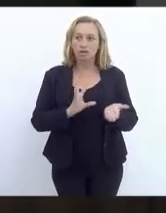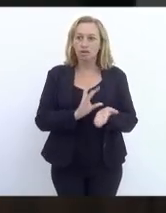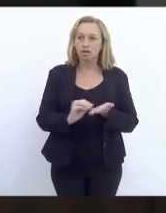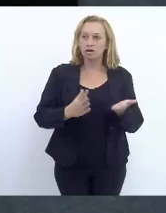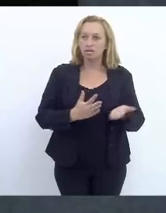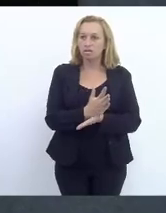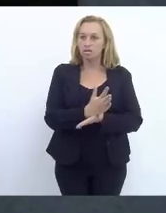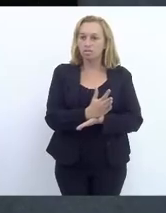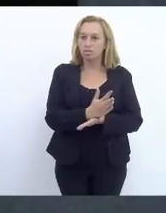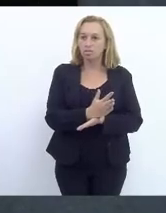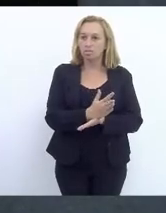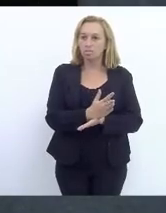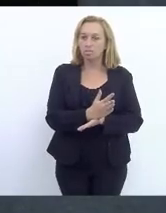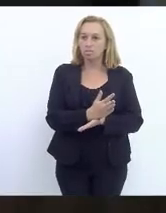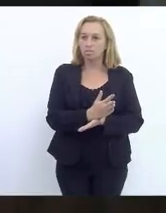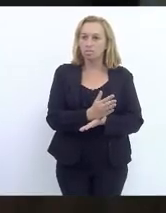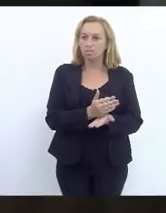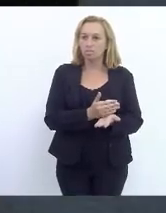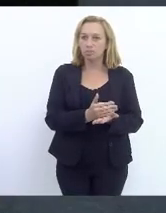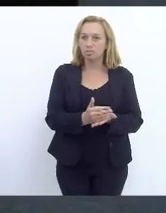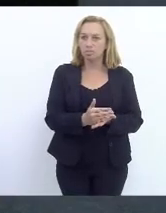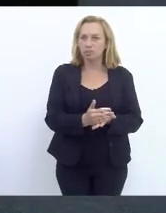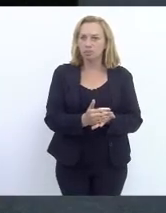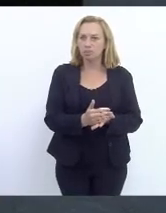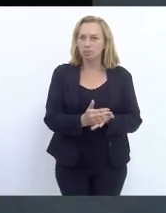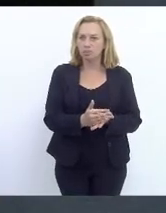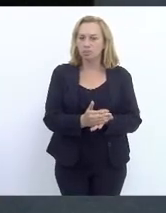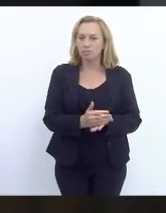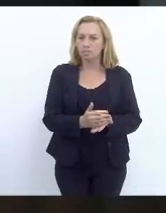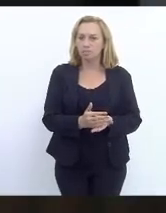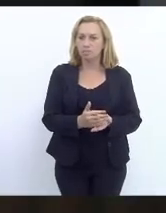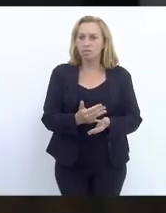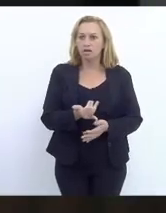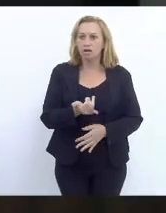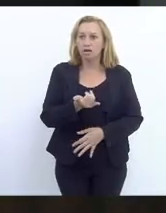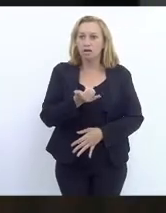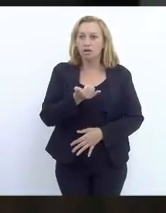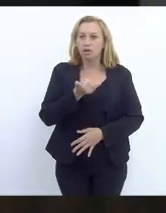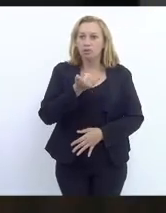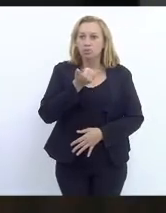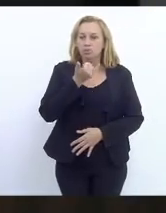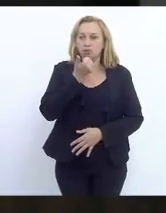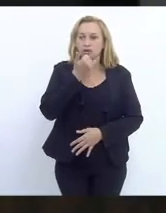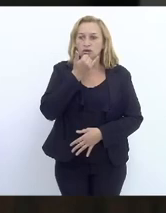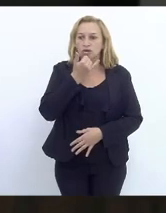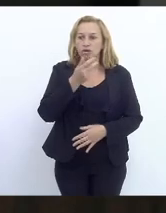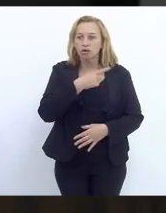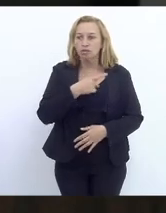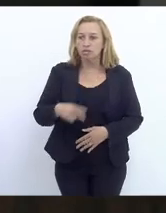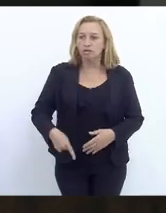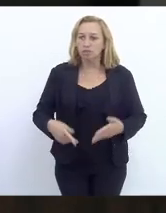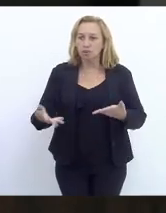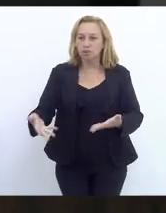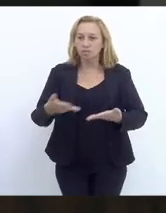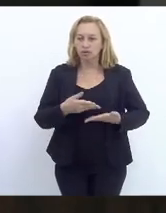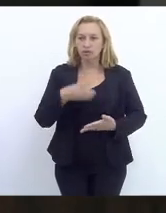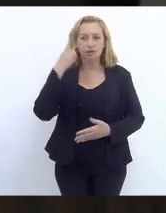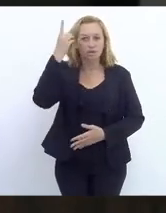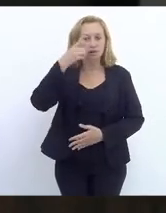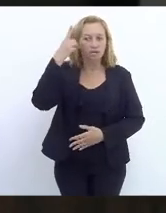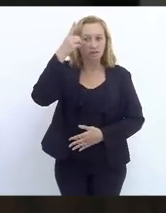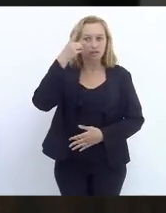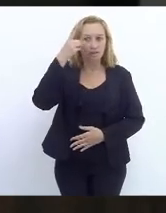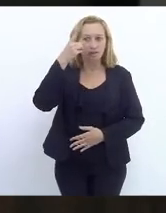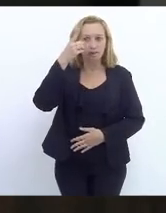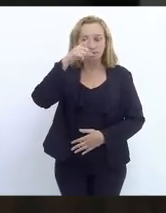o expediente do dia eu não ligo para o meu patrão então a presidência convida o senhor Deputado Luiz